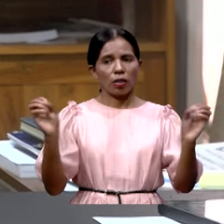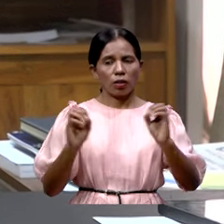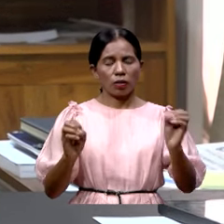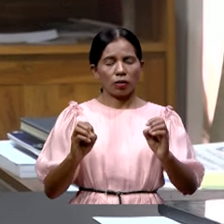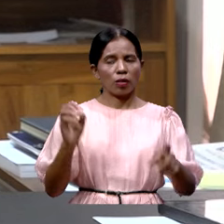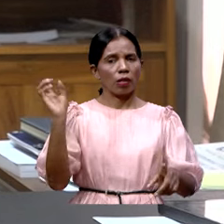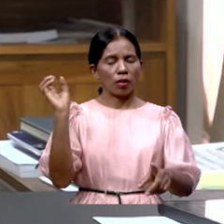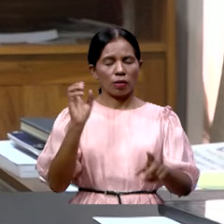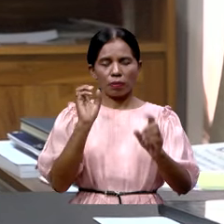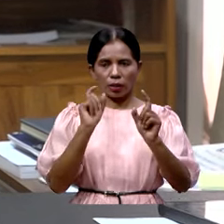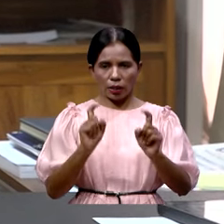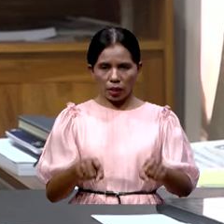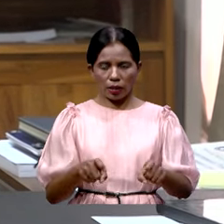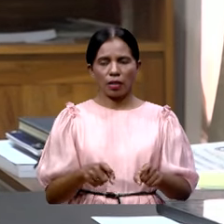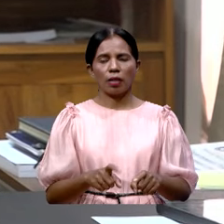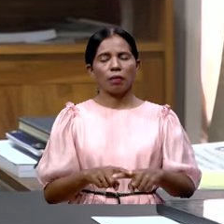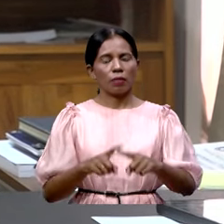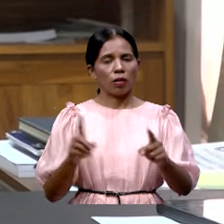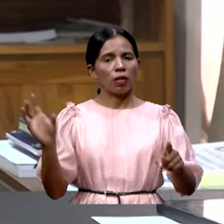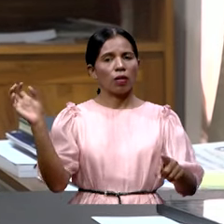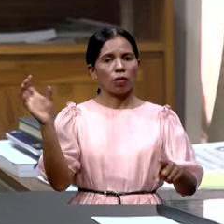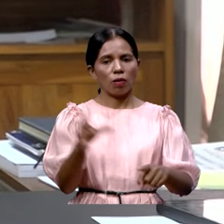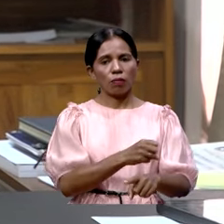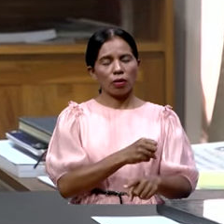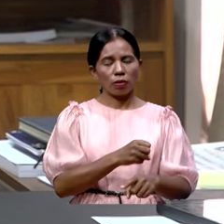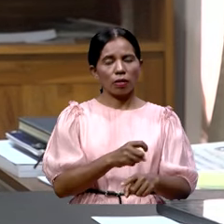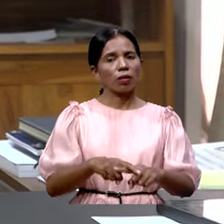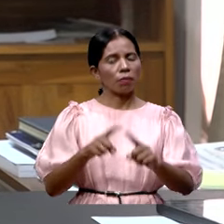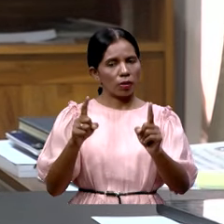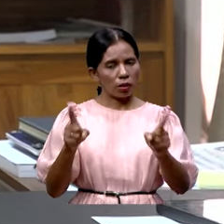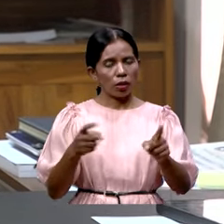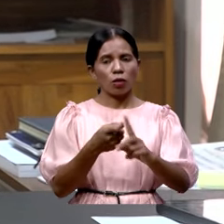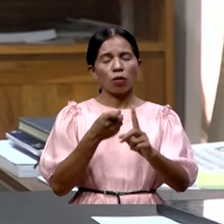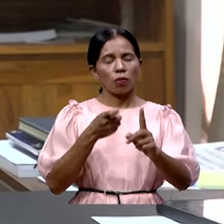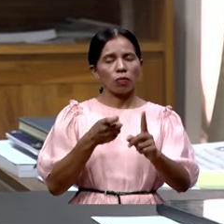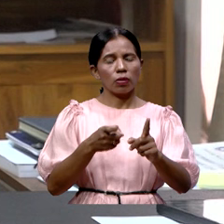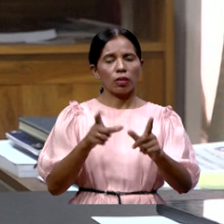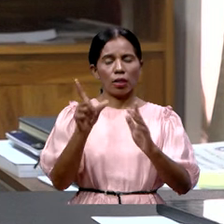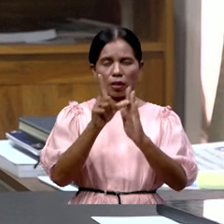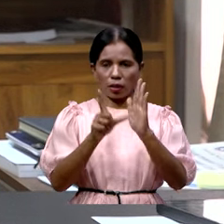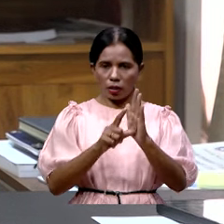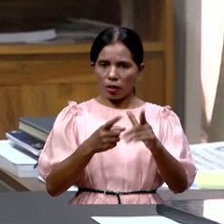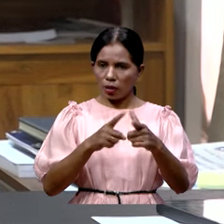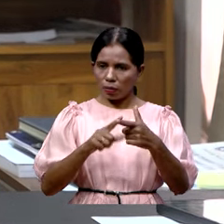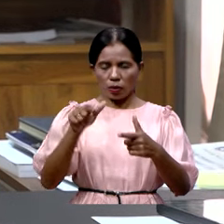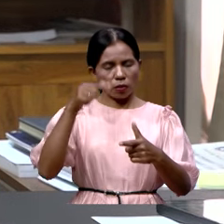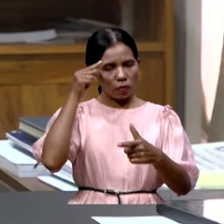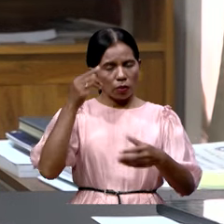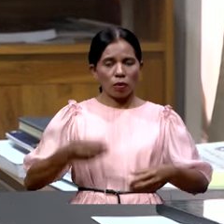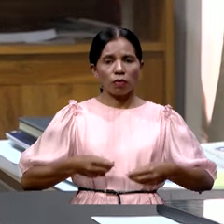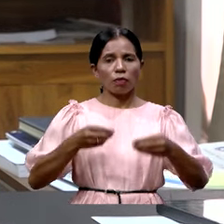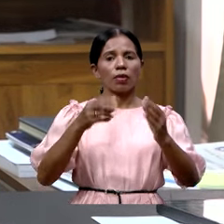obrigatório ne baseia ba pedido anda husi lei né depois governo hasai fle regulamento